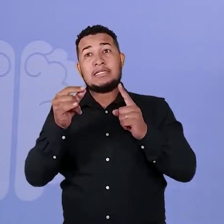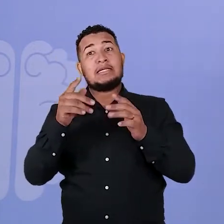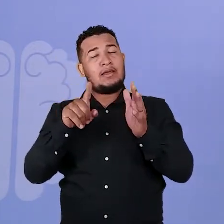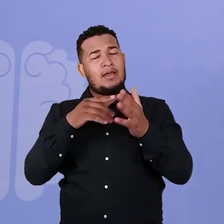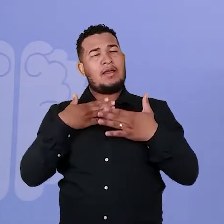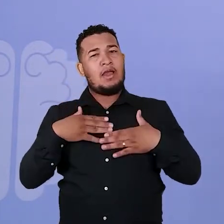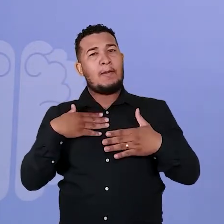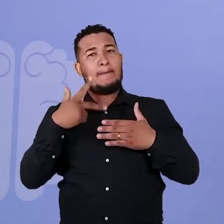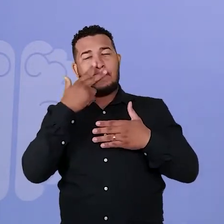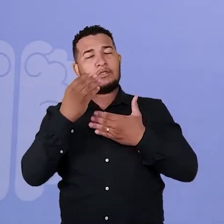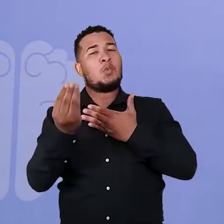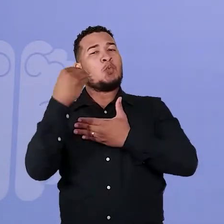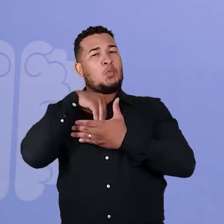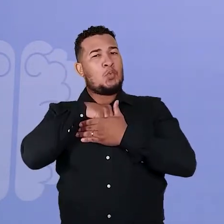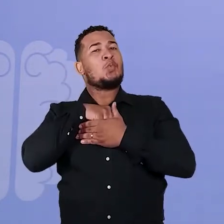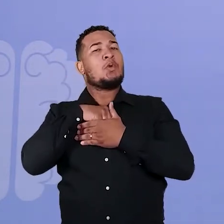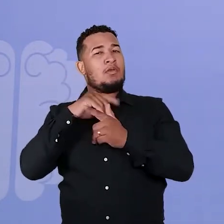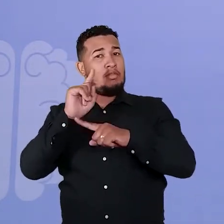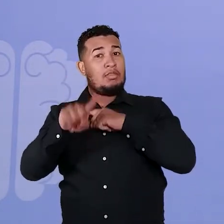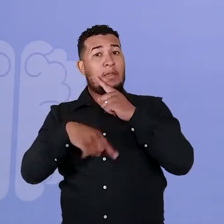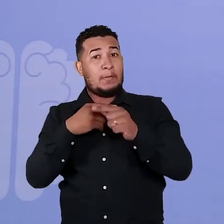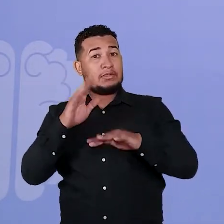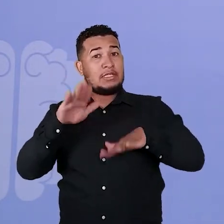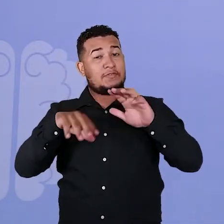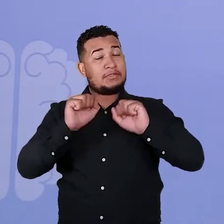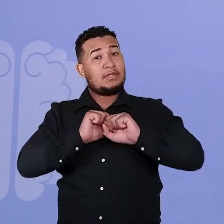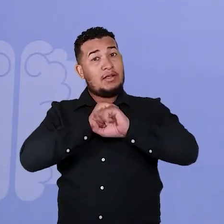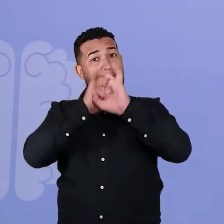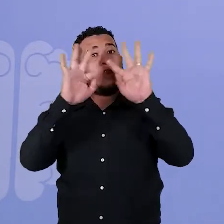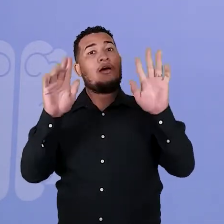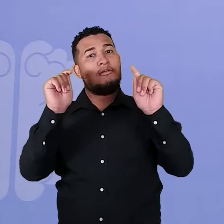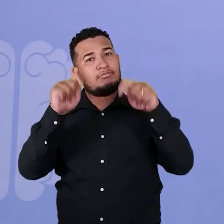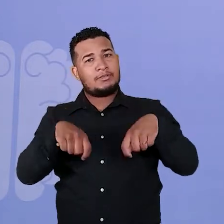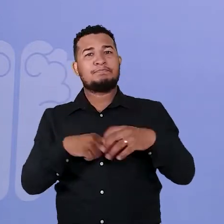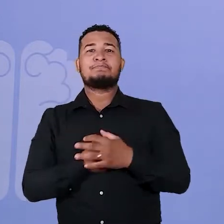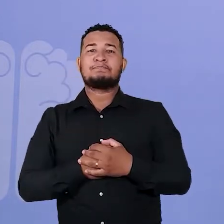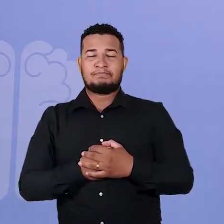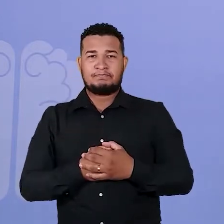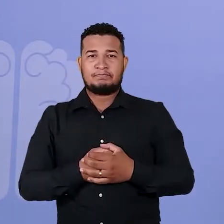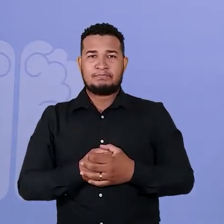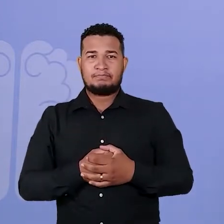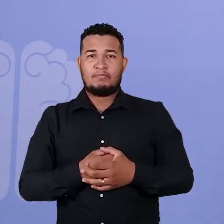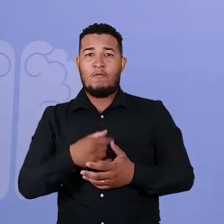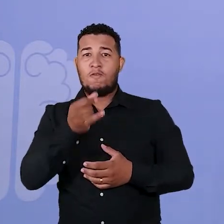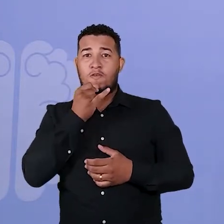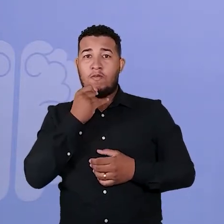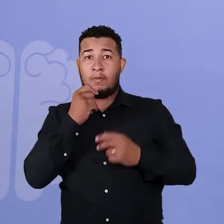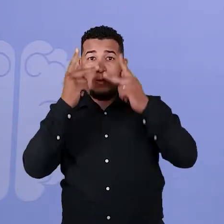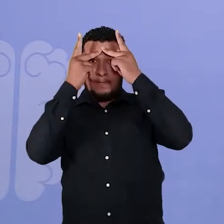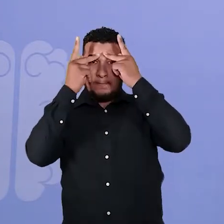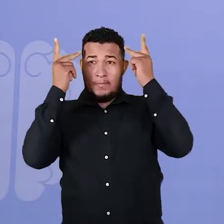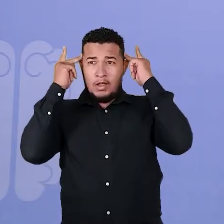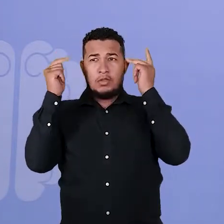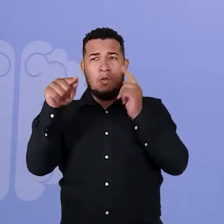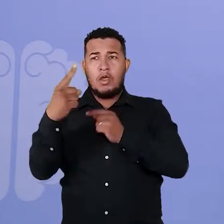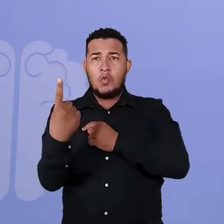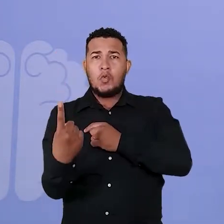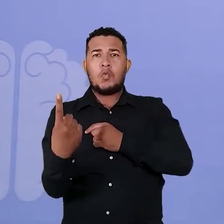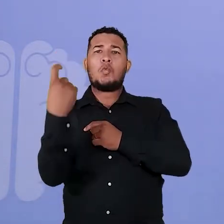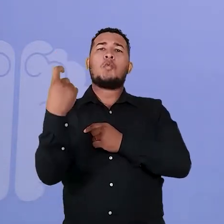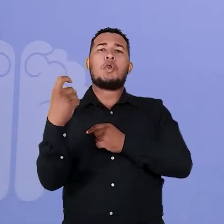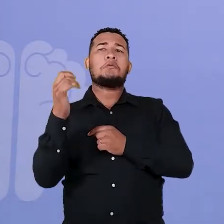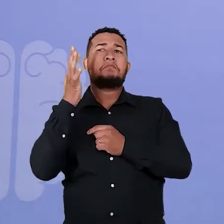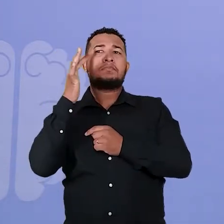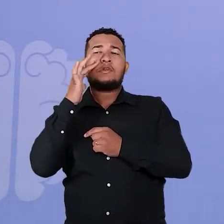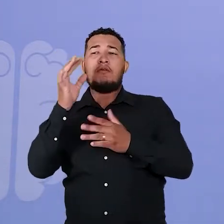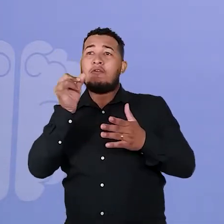vez. Vamos guardar essa perguntinha para daqui a pouco, quem sabe isso fique mais claro para a gente. Platão não foi o